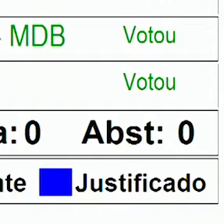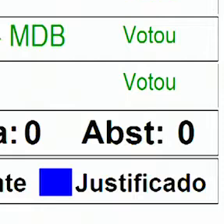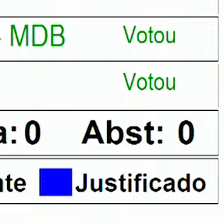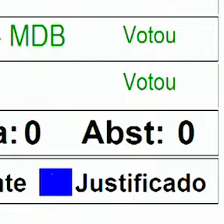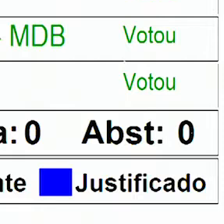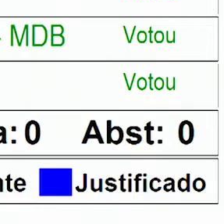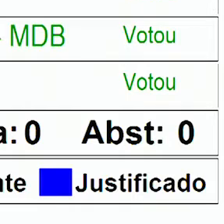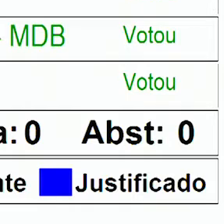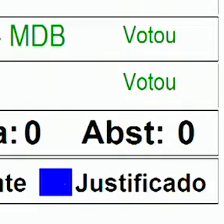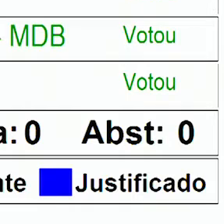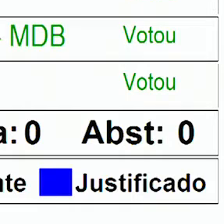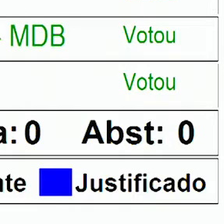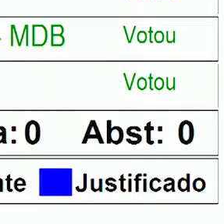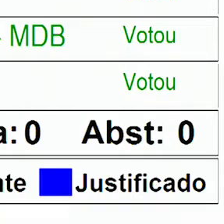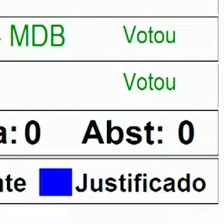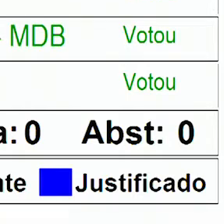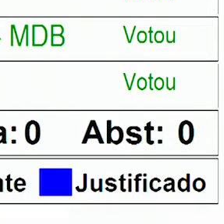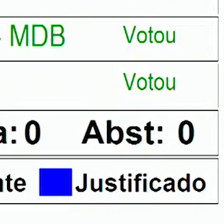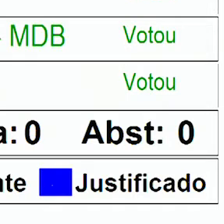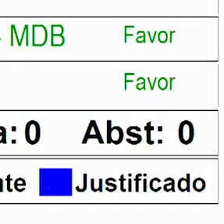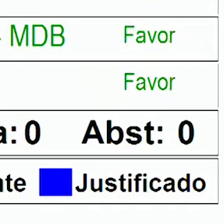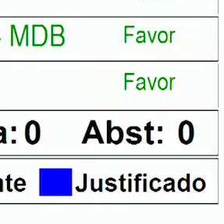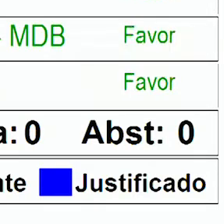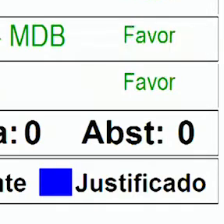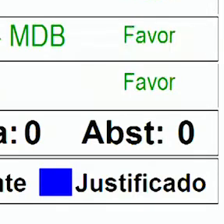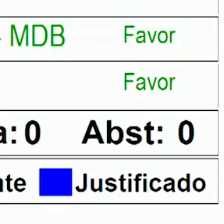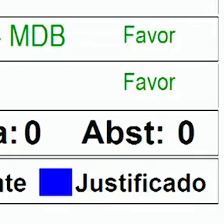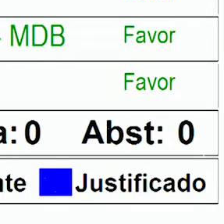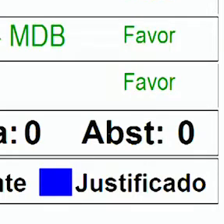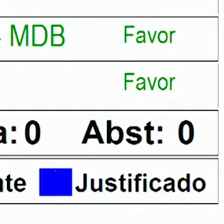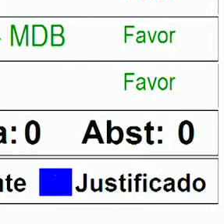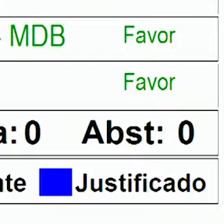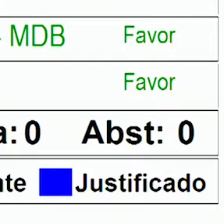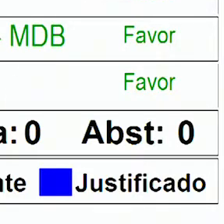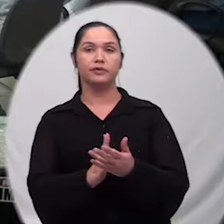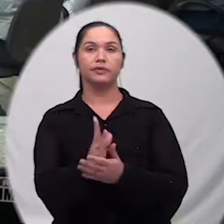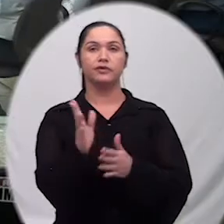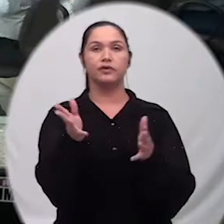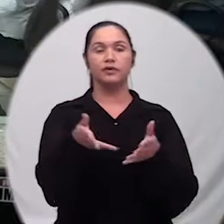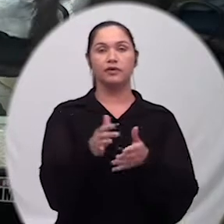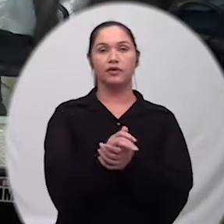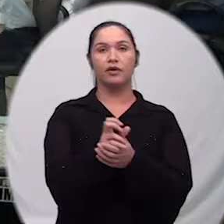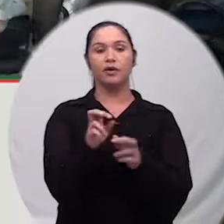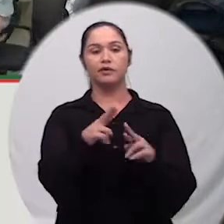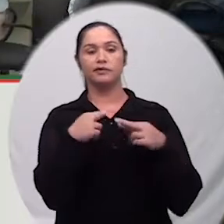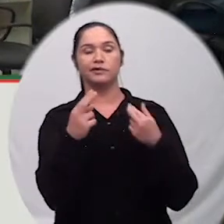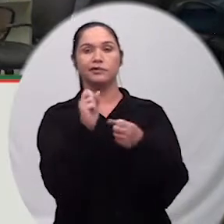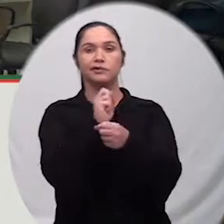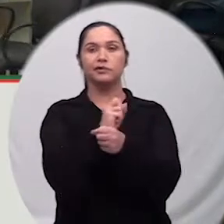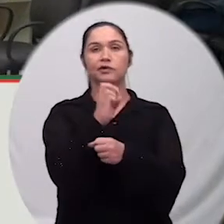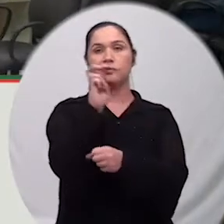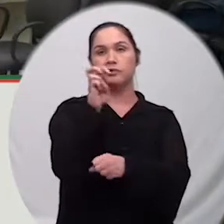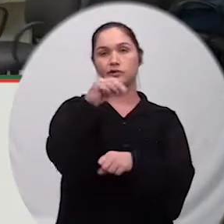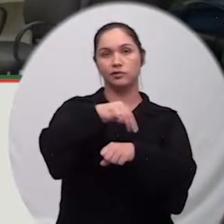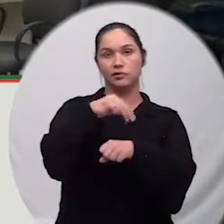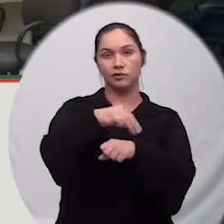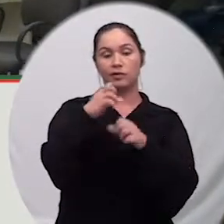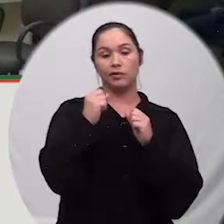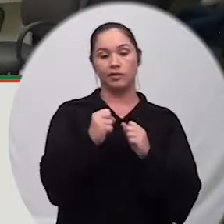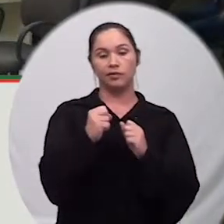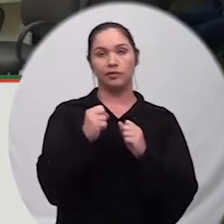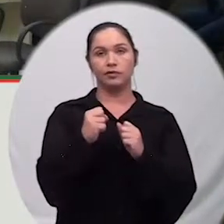Votação encerrada e liberada. A moção foi aprovada por unanimidade. Nós vamos suspender a sessão por até 5 minutos para